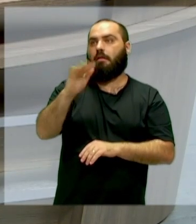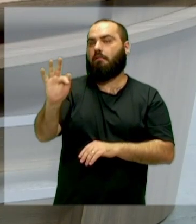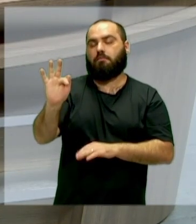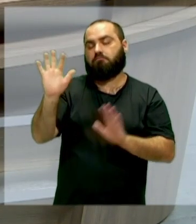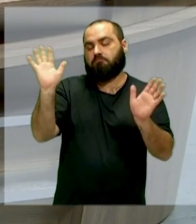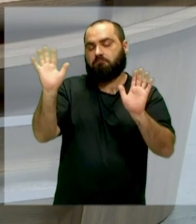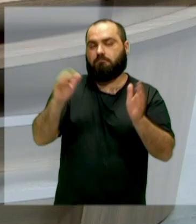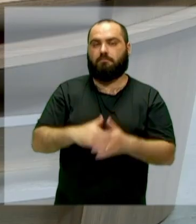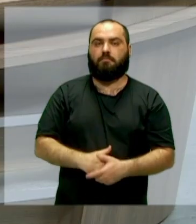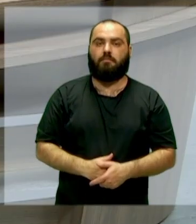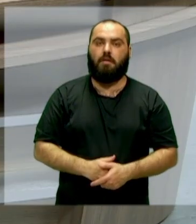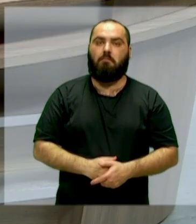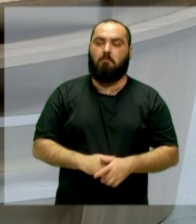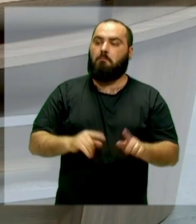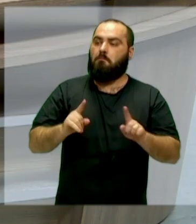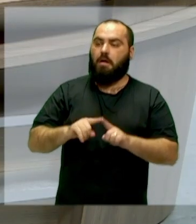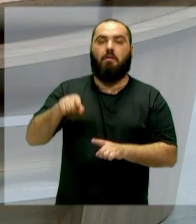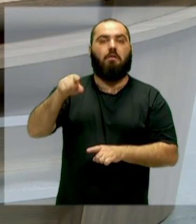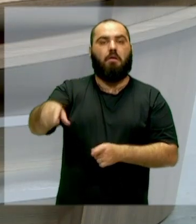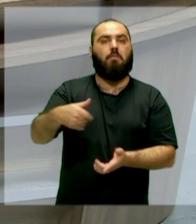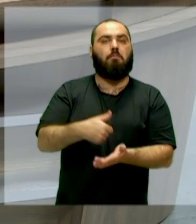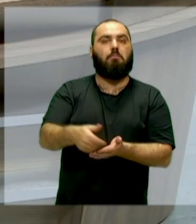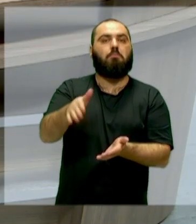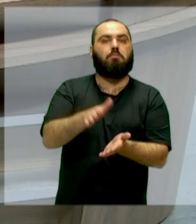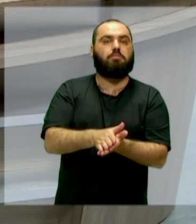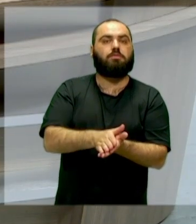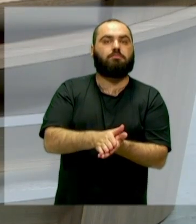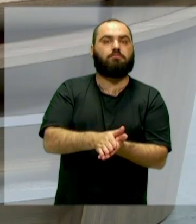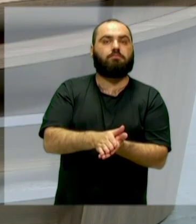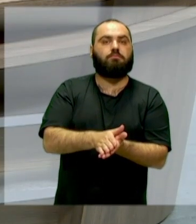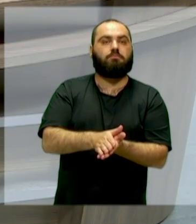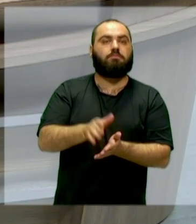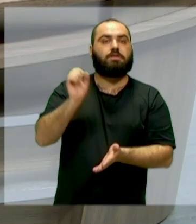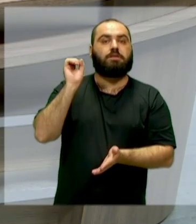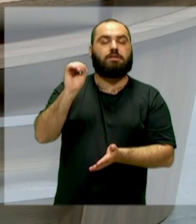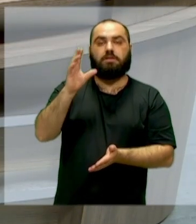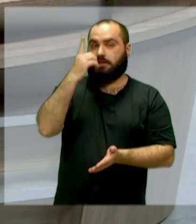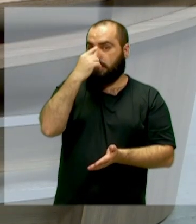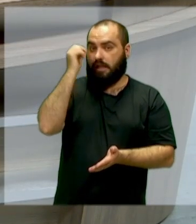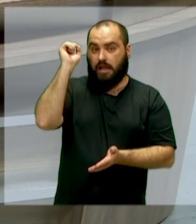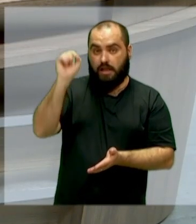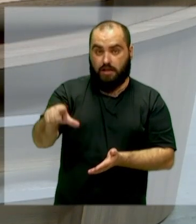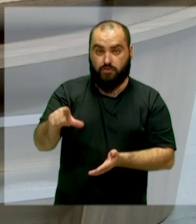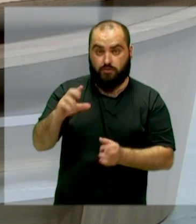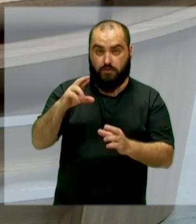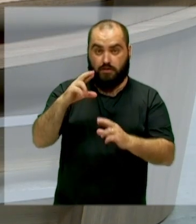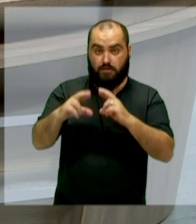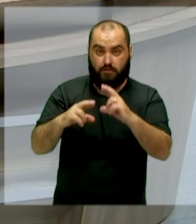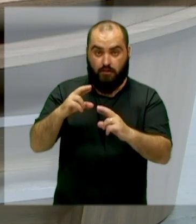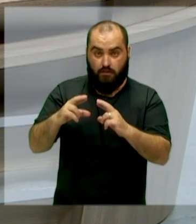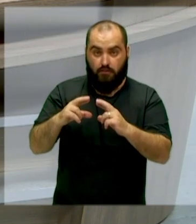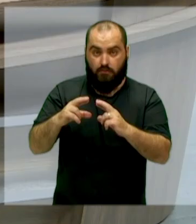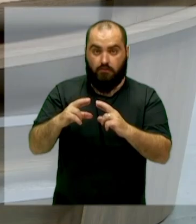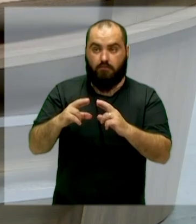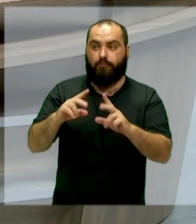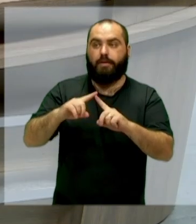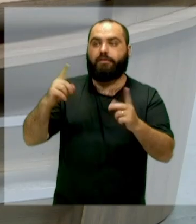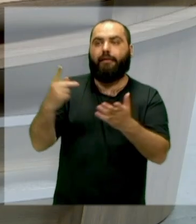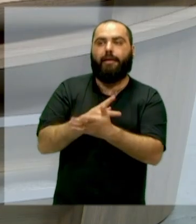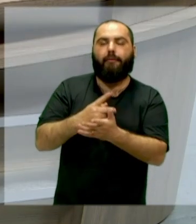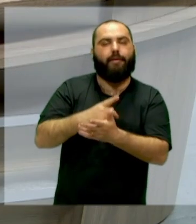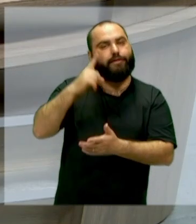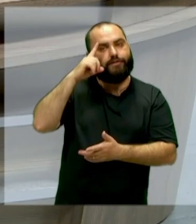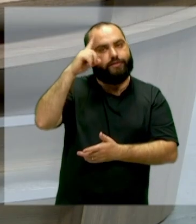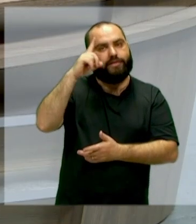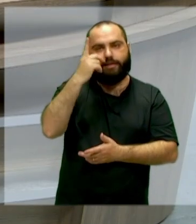lá mas ela vai ser multada se ela colocar o lixo reciclável por exemplo no dia que é do lixo orgânico ou